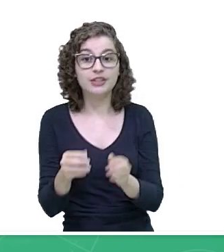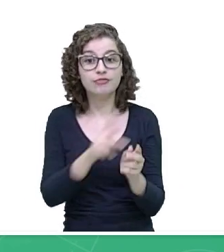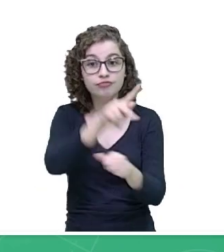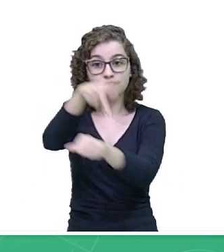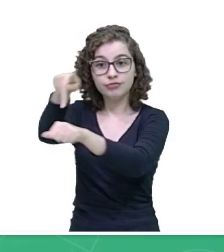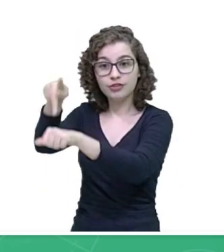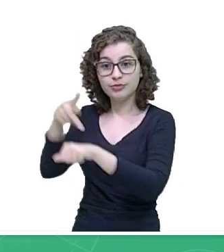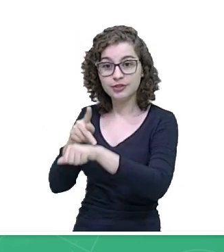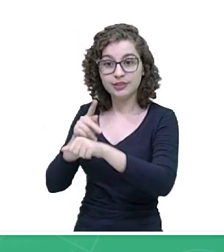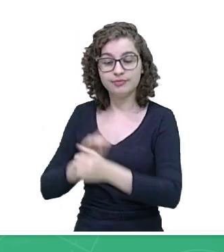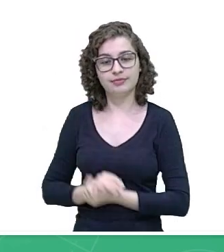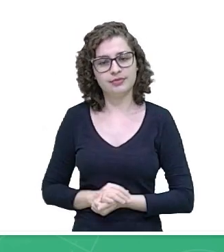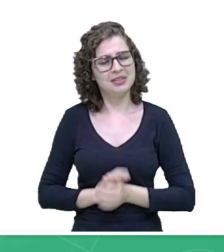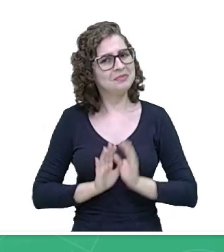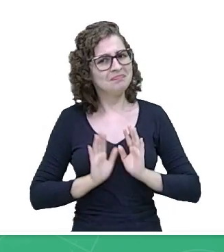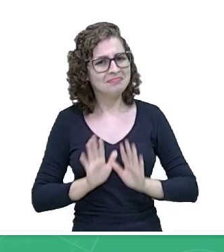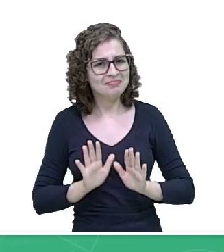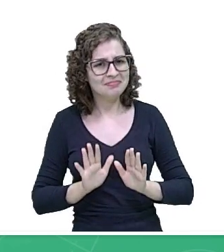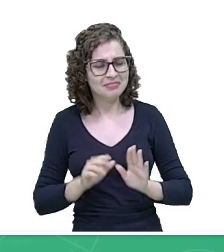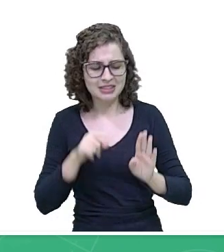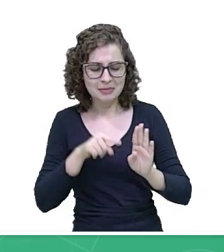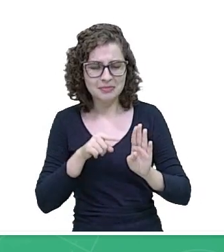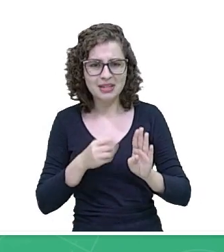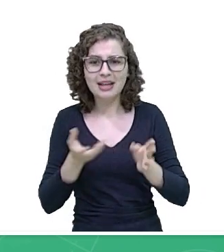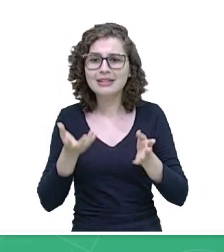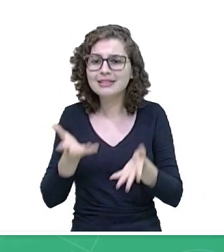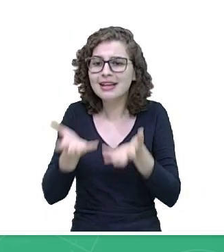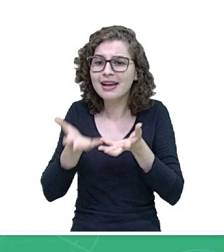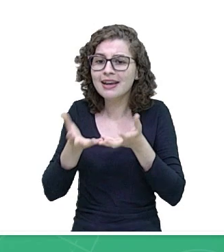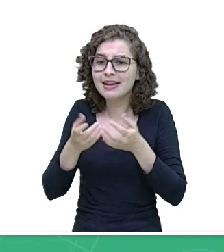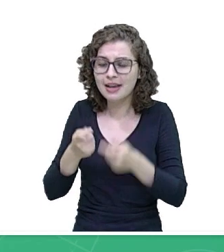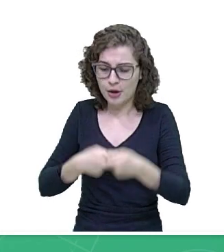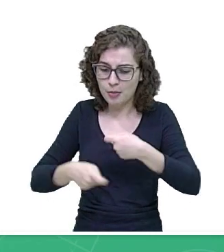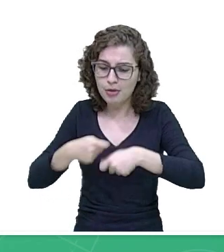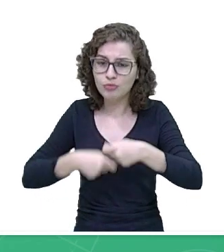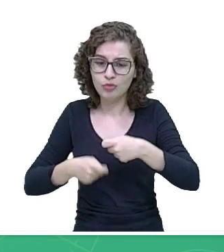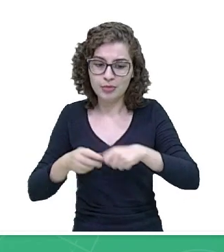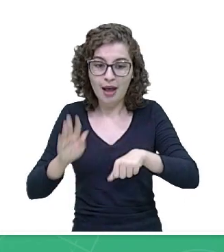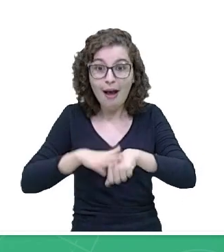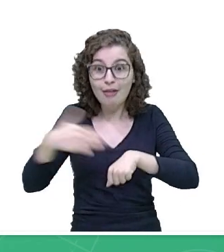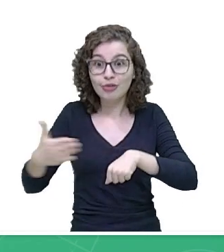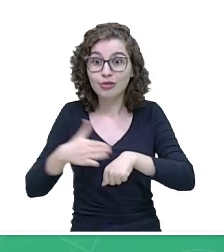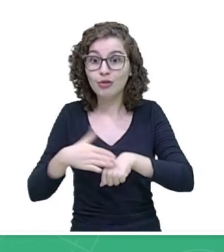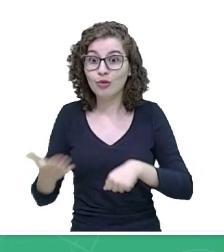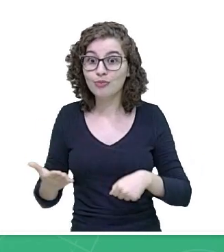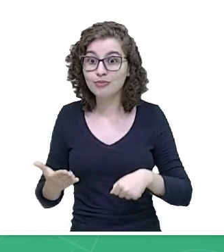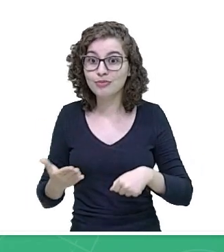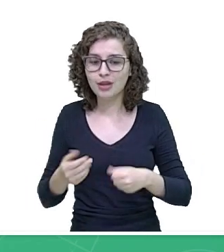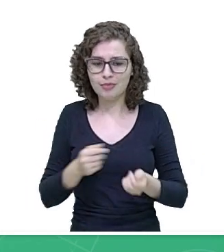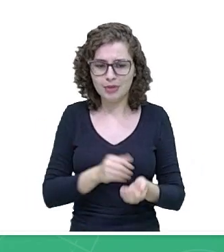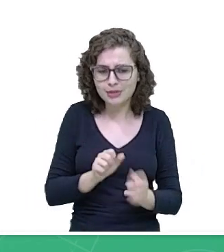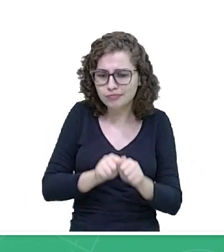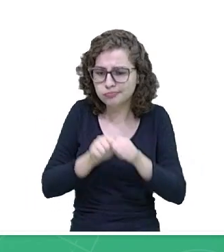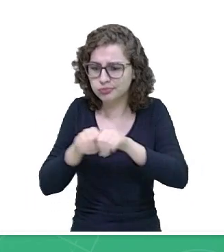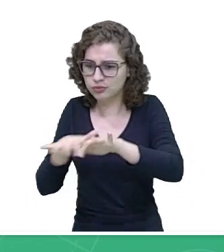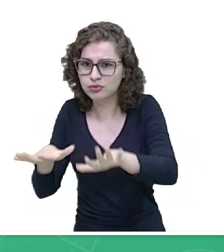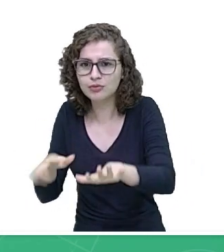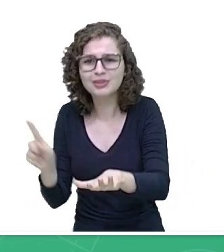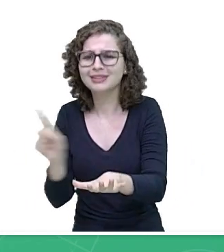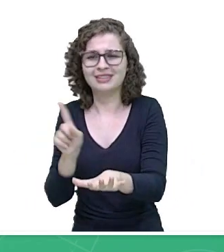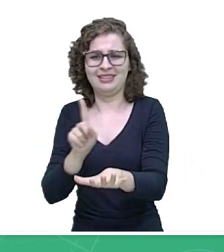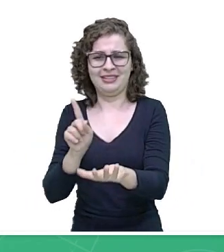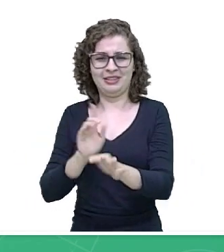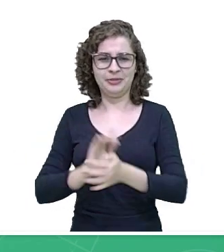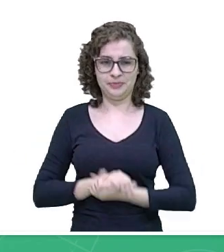estão procurando, como a gente observa no texto, uma autonomia econômica, não se expandir para outros territórios.